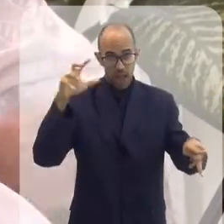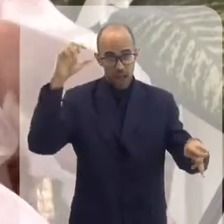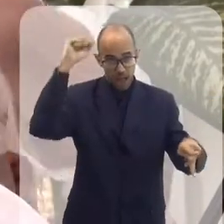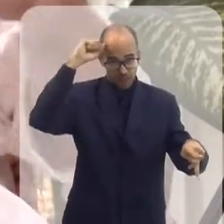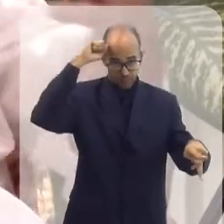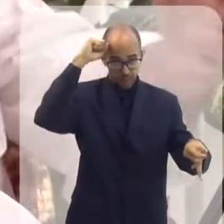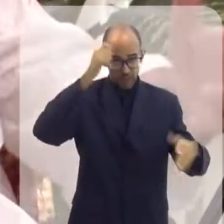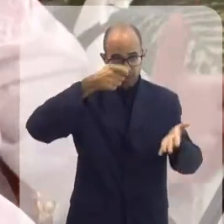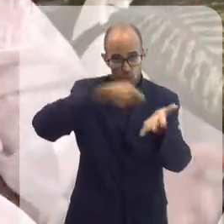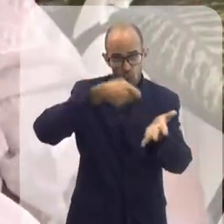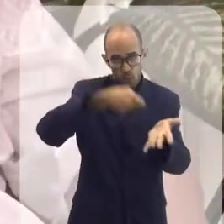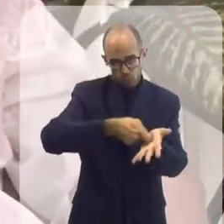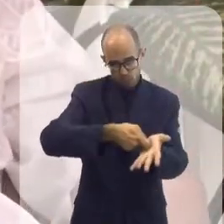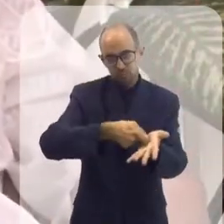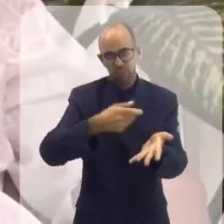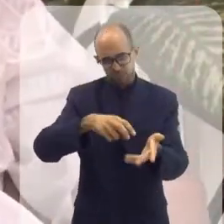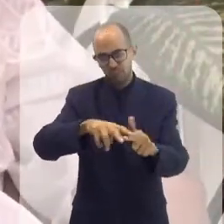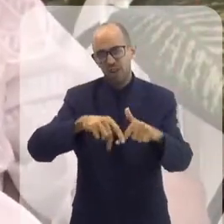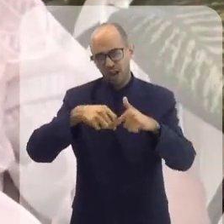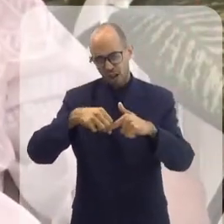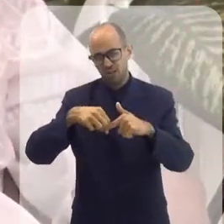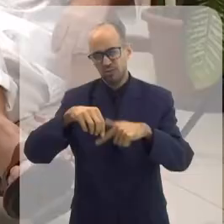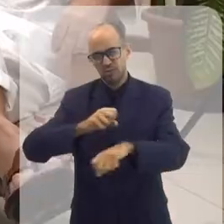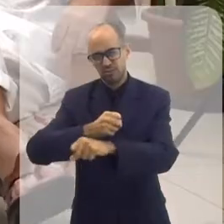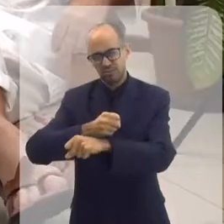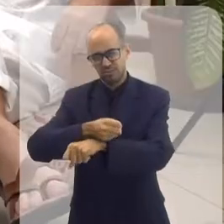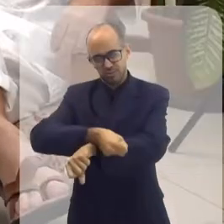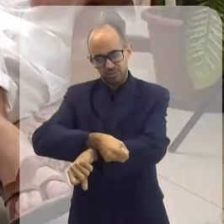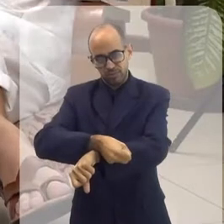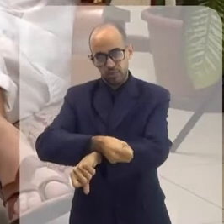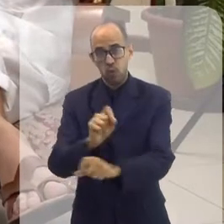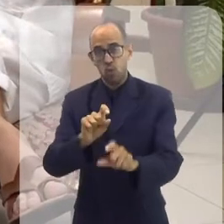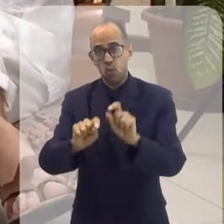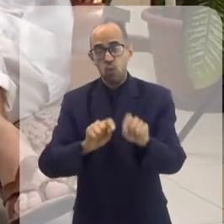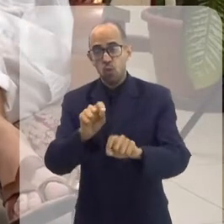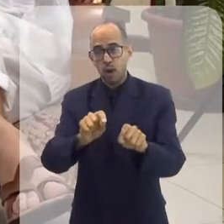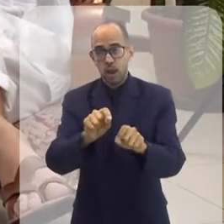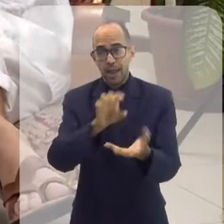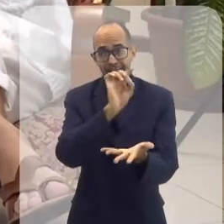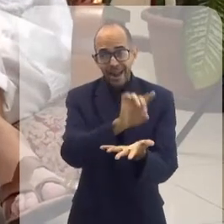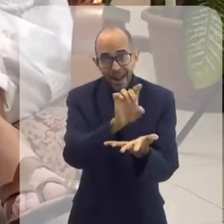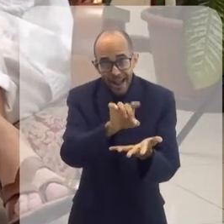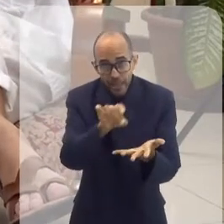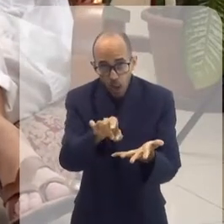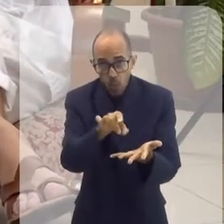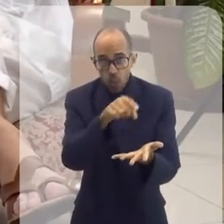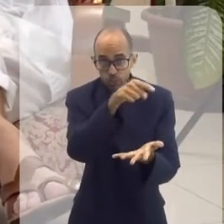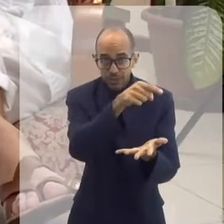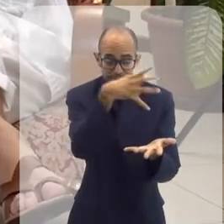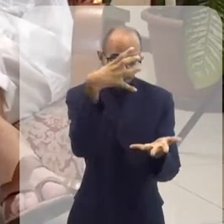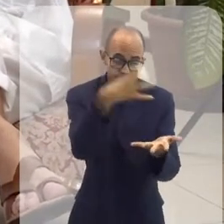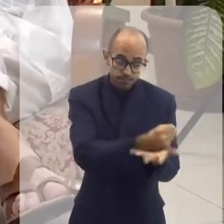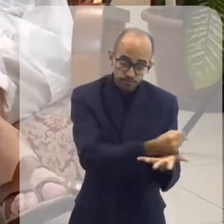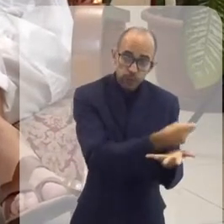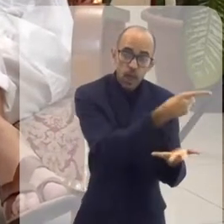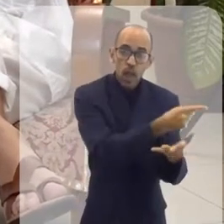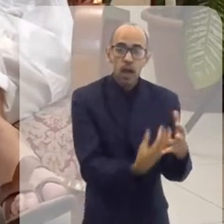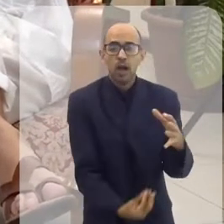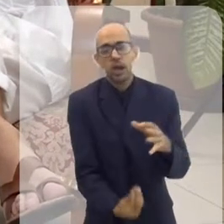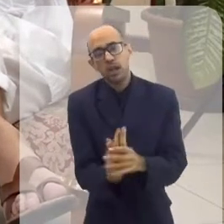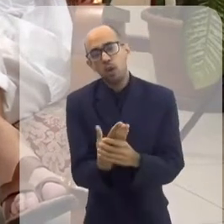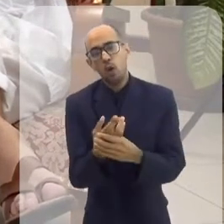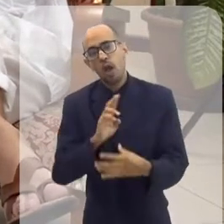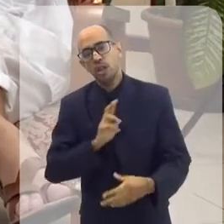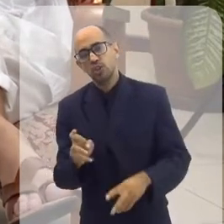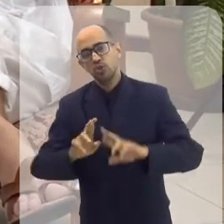cá aquele processo terrível da escravização É cada uma dessas diaspores produziu religiões